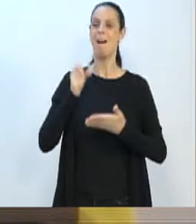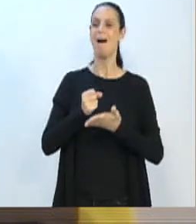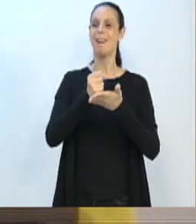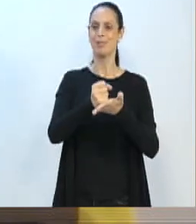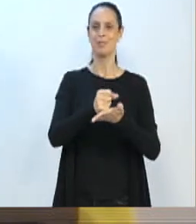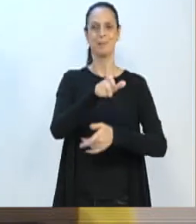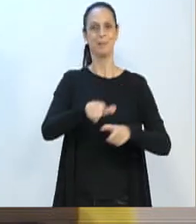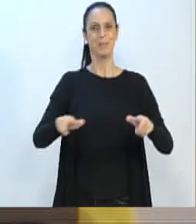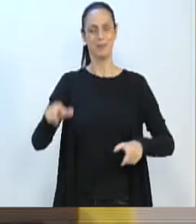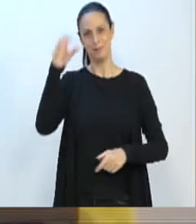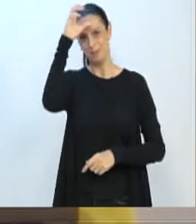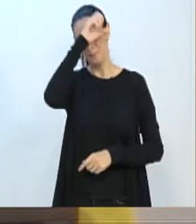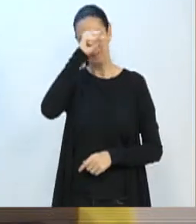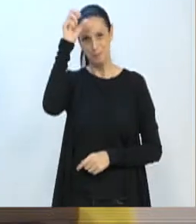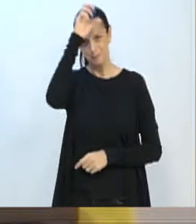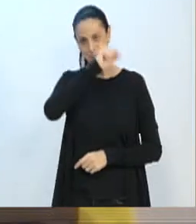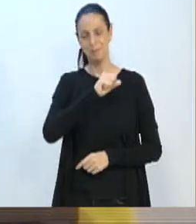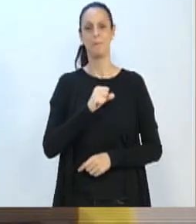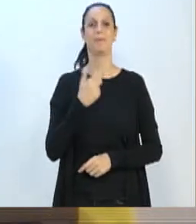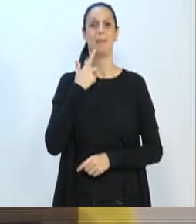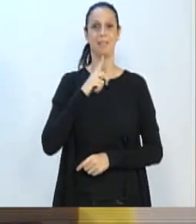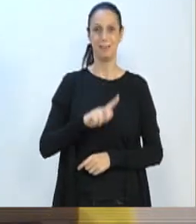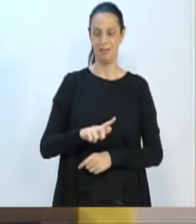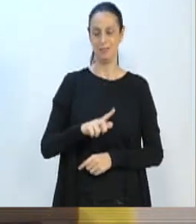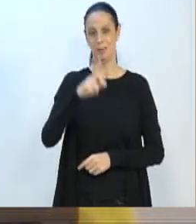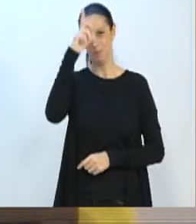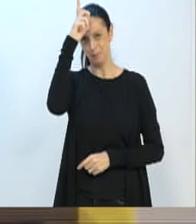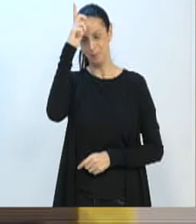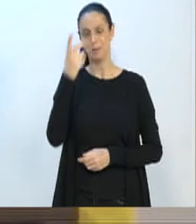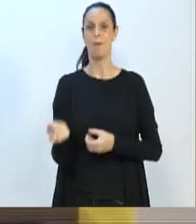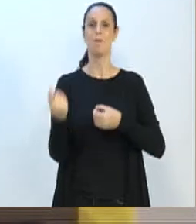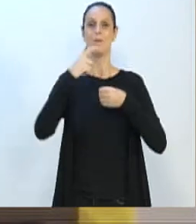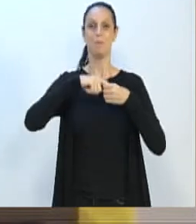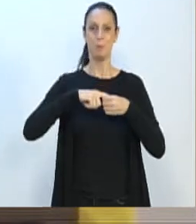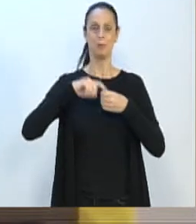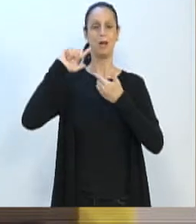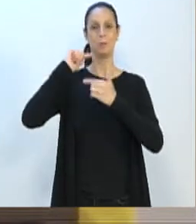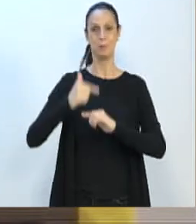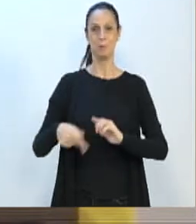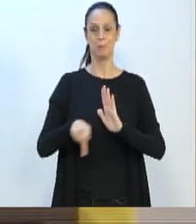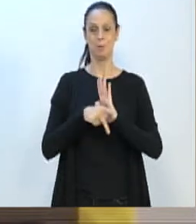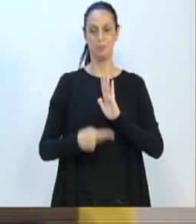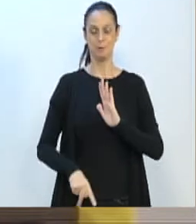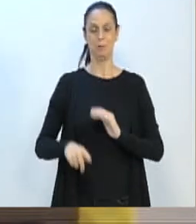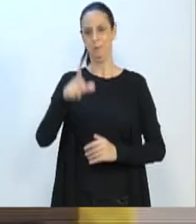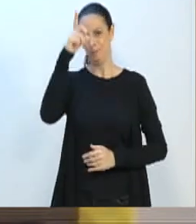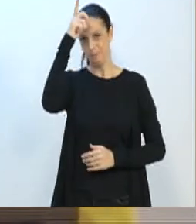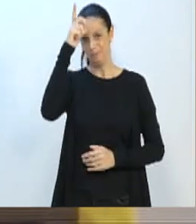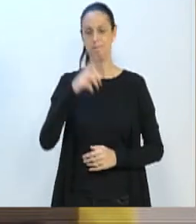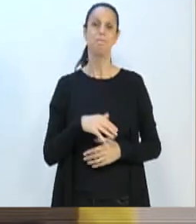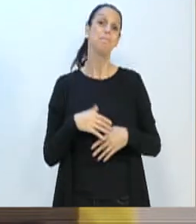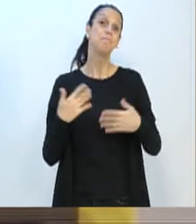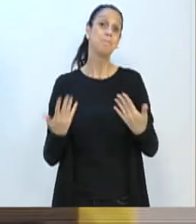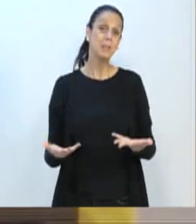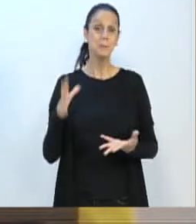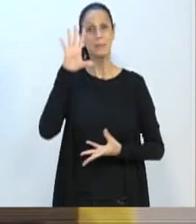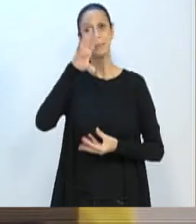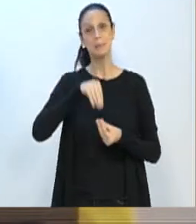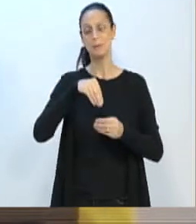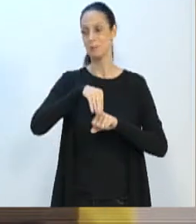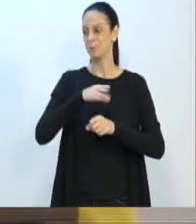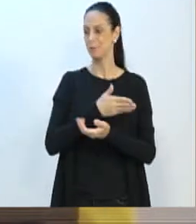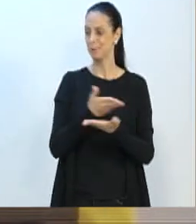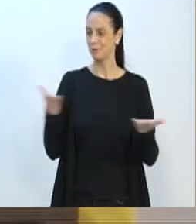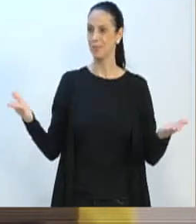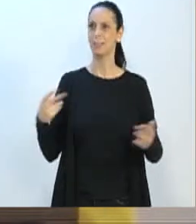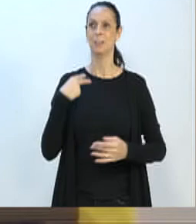o renascimento, o resgate da língua alemã em Blumenau. Então, em resumo, é isso, meus caros vereadores.